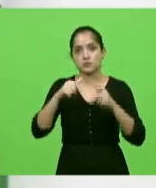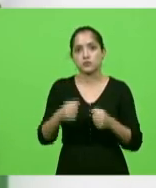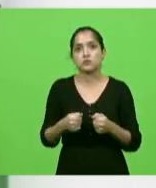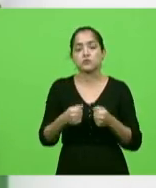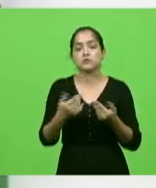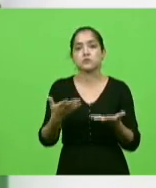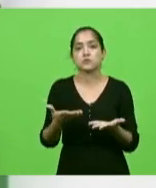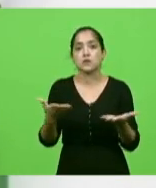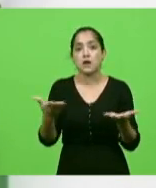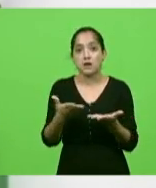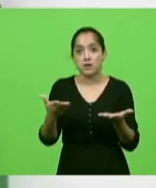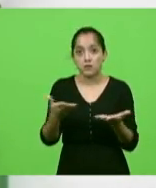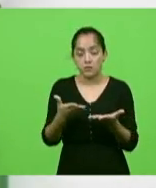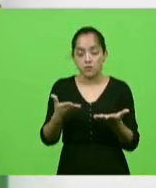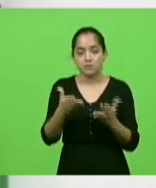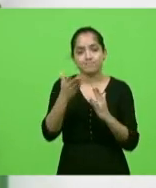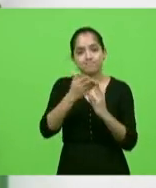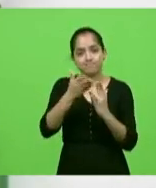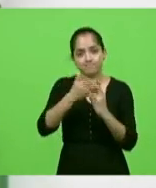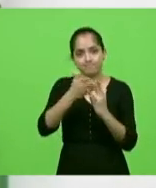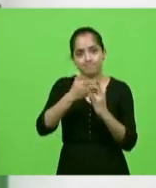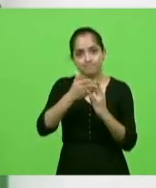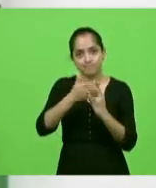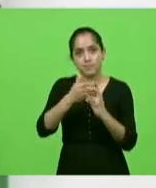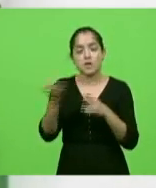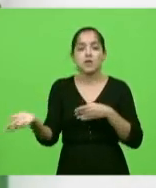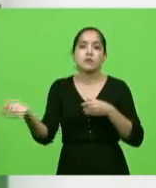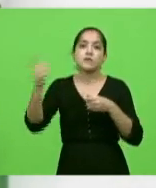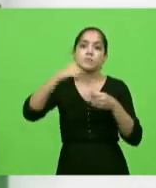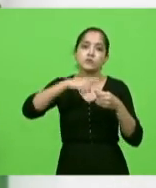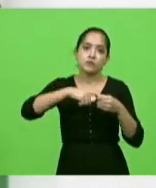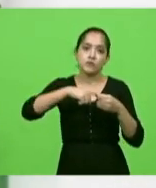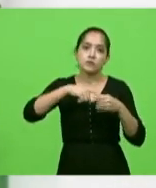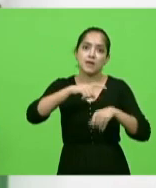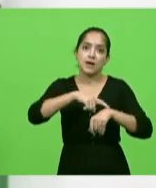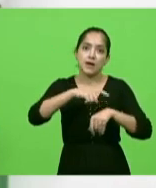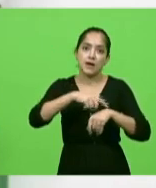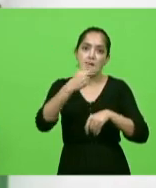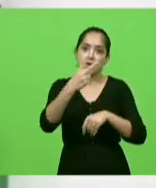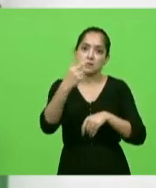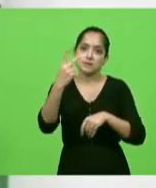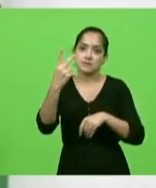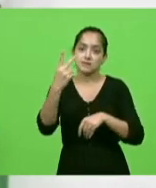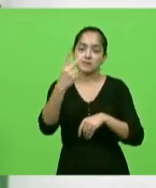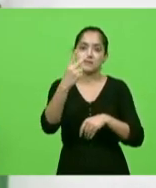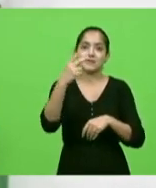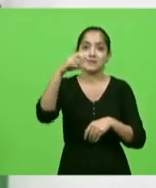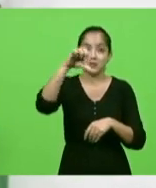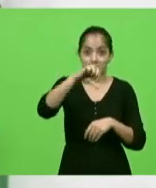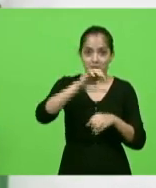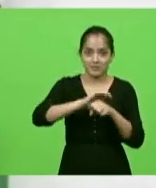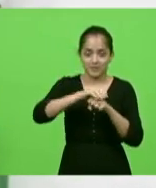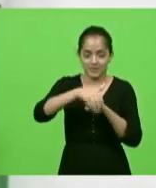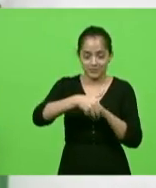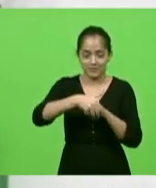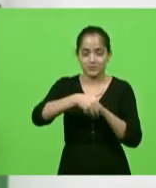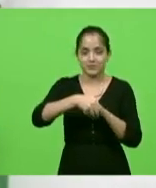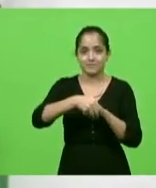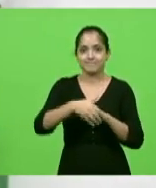todos nós então entraremos no recesso e retornaremos às 21:15